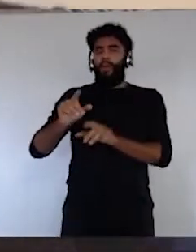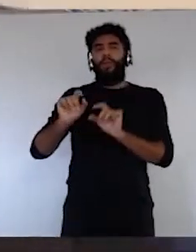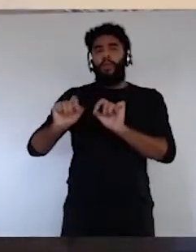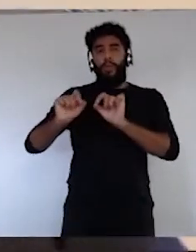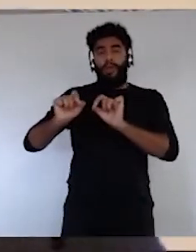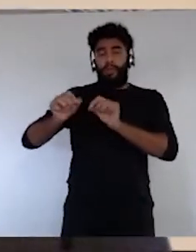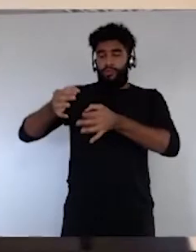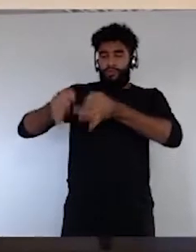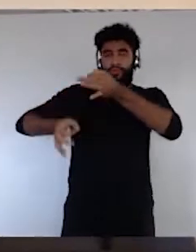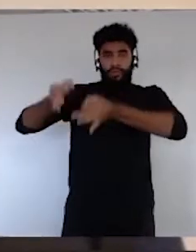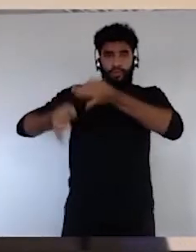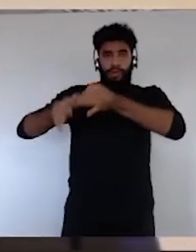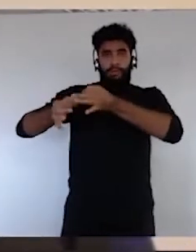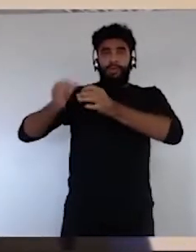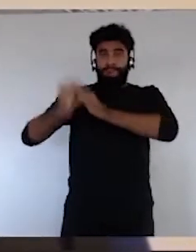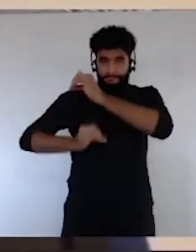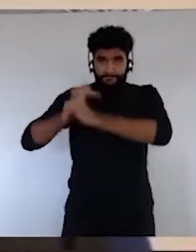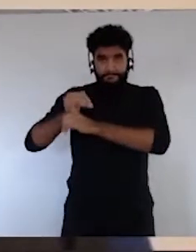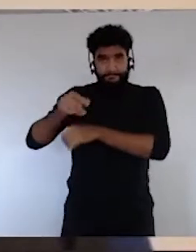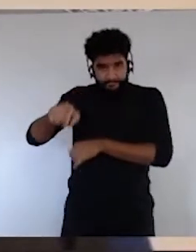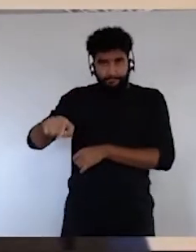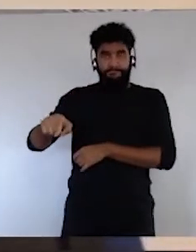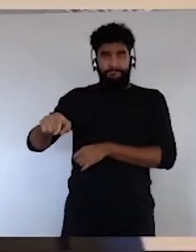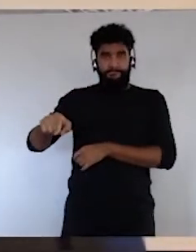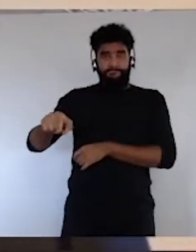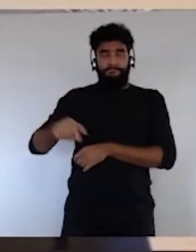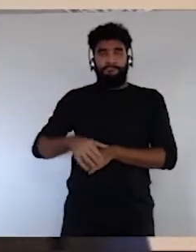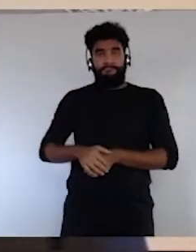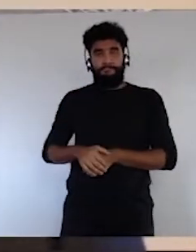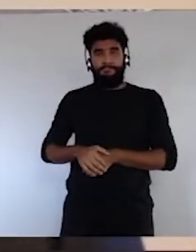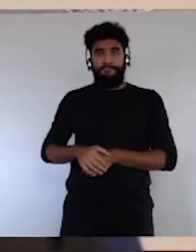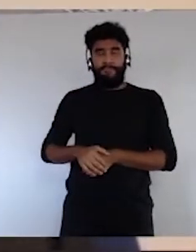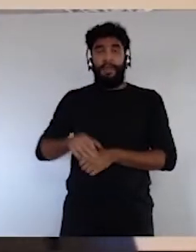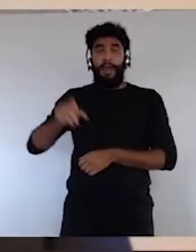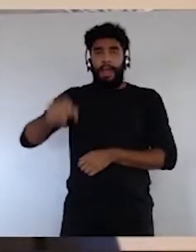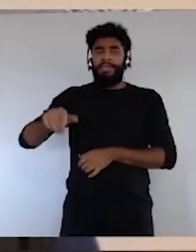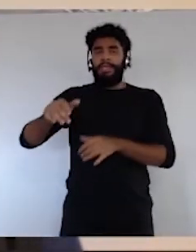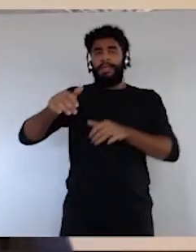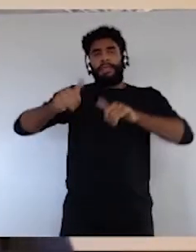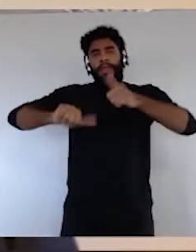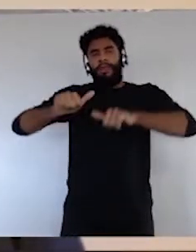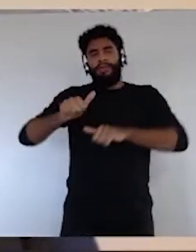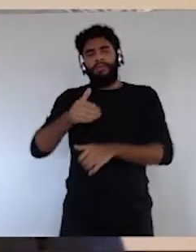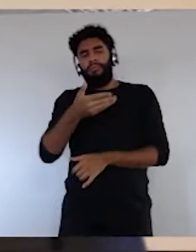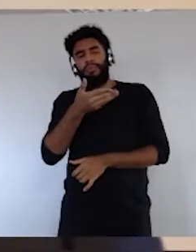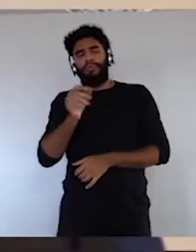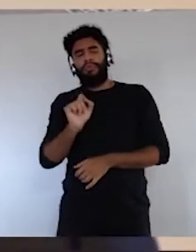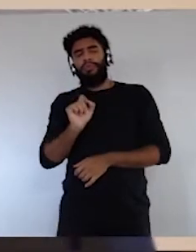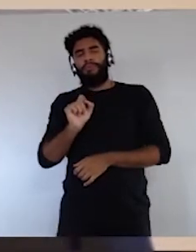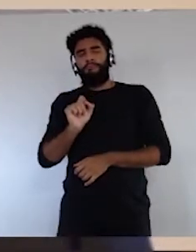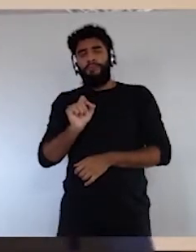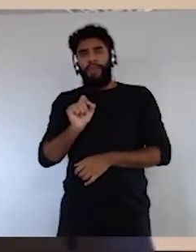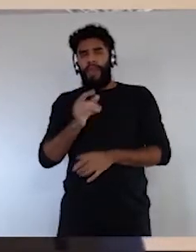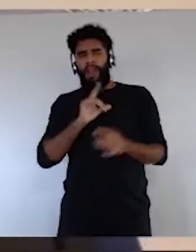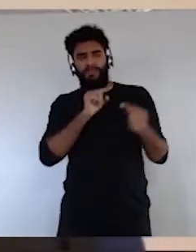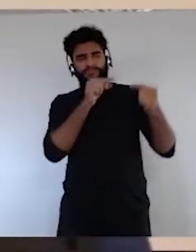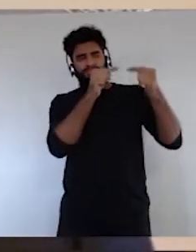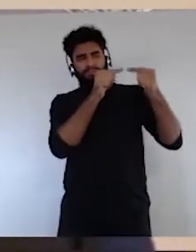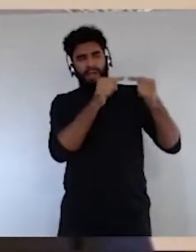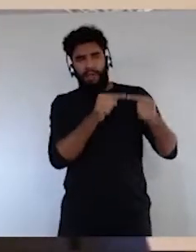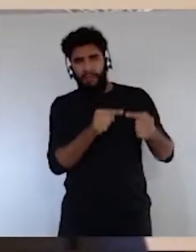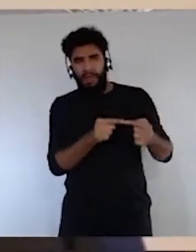virtuais, né? Esses julgamentos, por exemplo, na sua avaliação, eles estão de acordo com